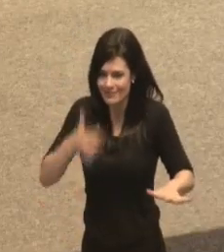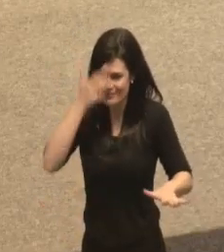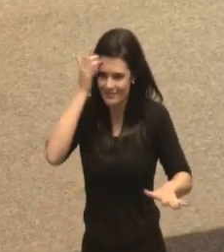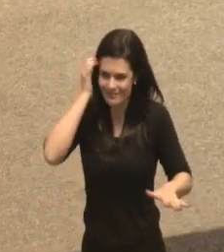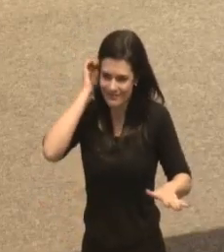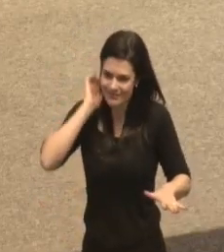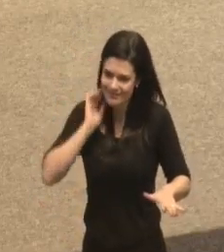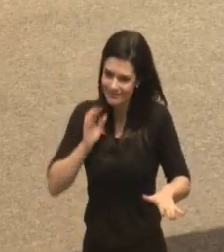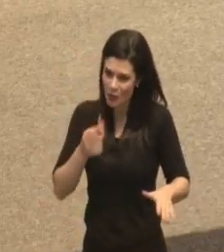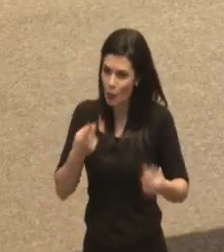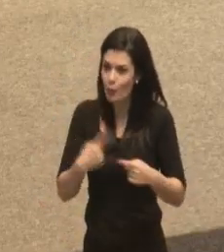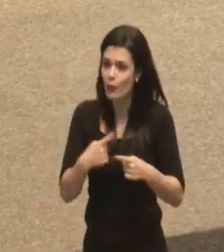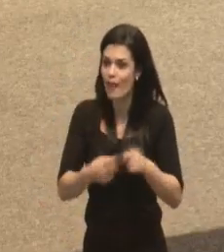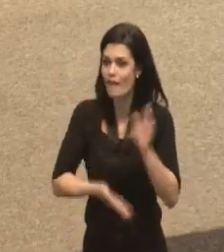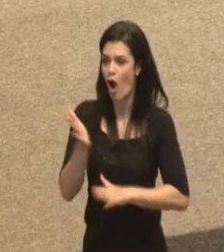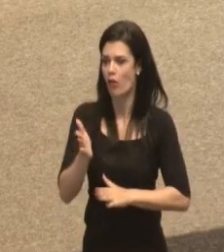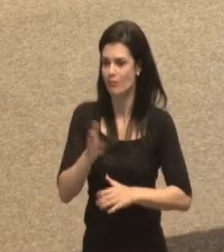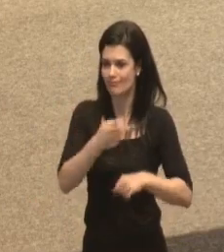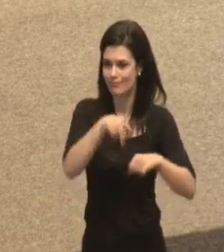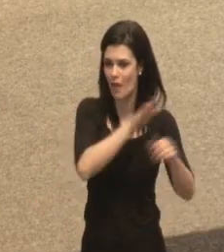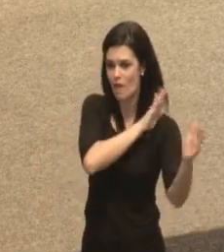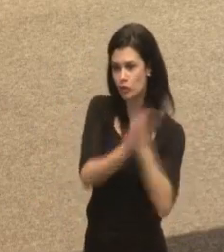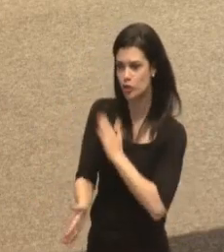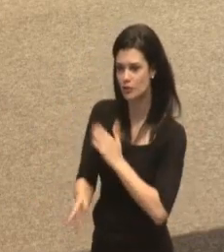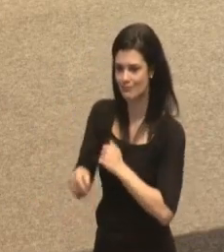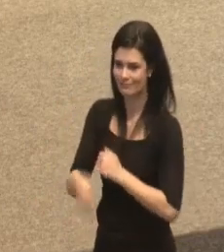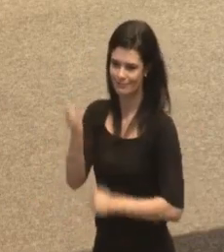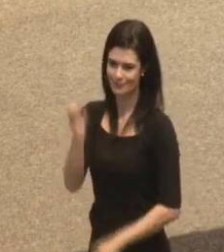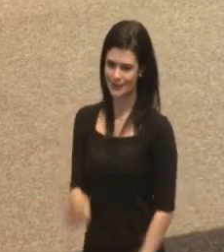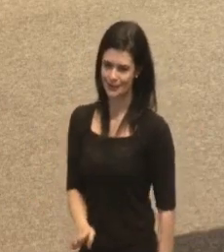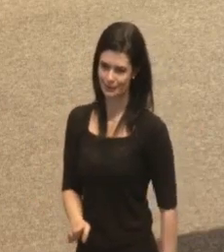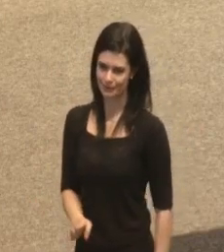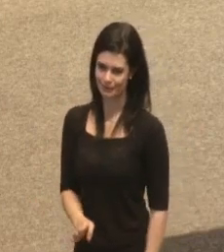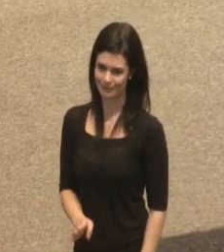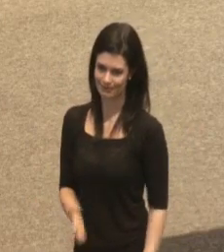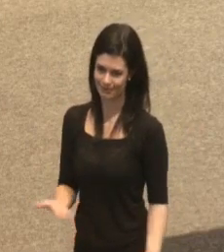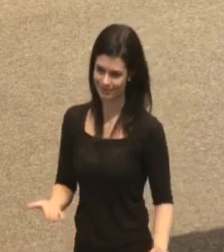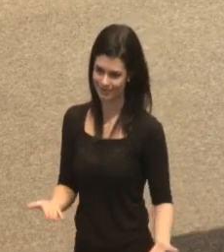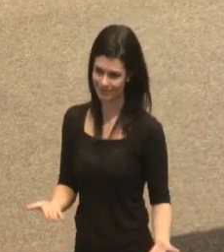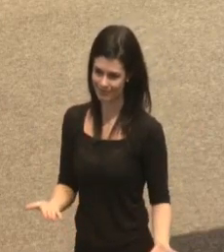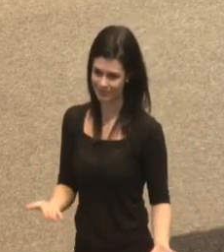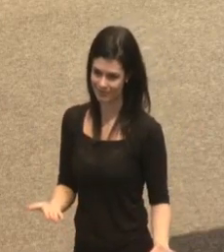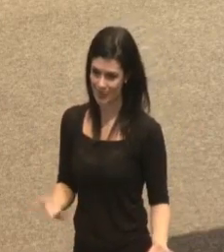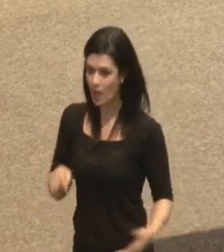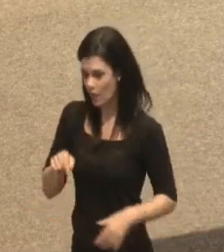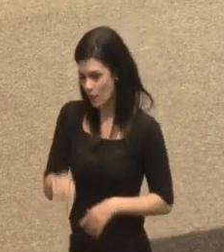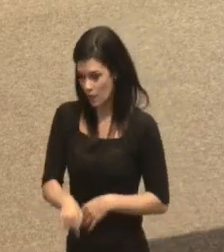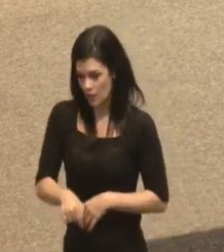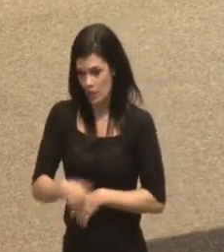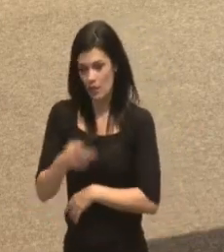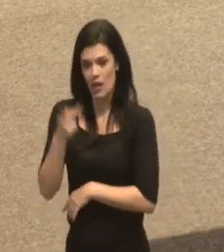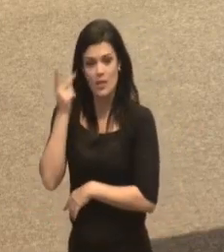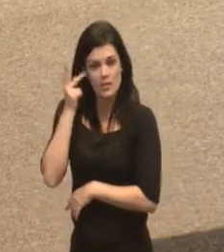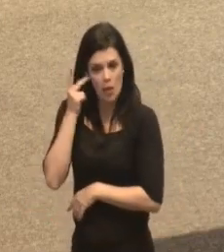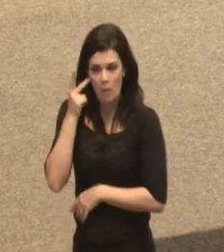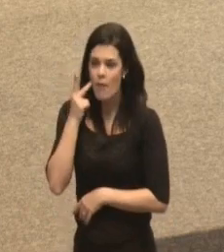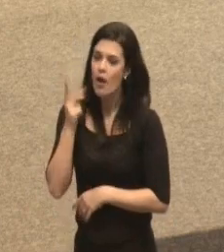nós tomamos uma decisão para alugar um imóvel lá em Guarulhos, R$4.500, pela fé, não tinha no orçamento. Eu tomo decisões